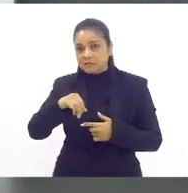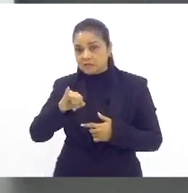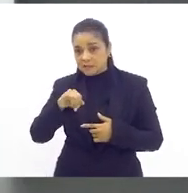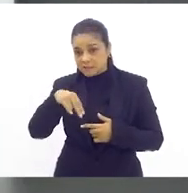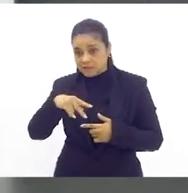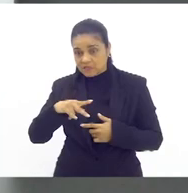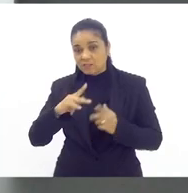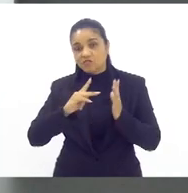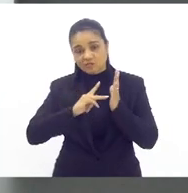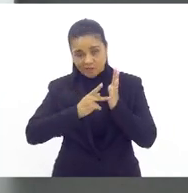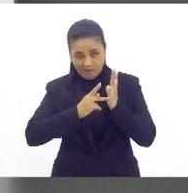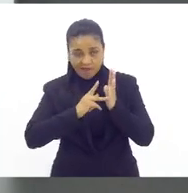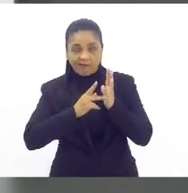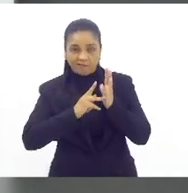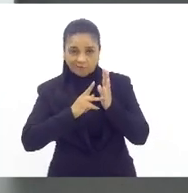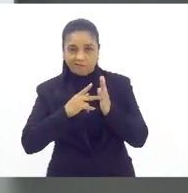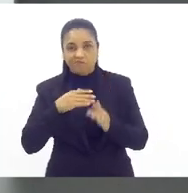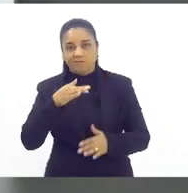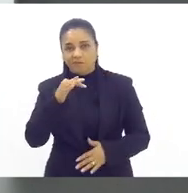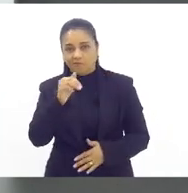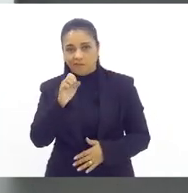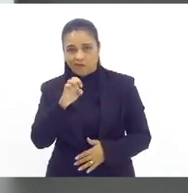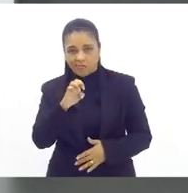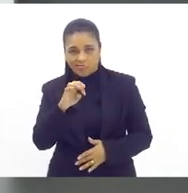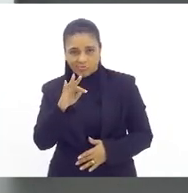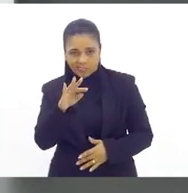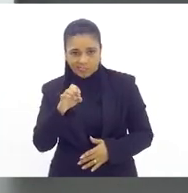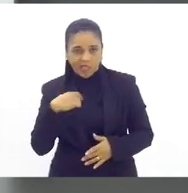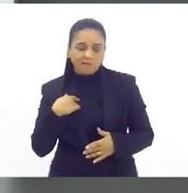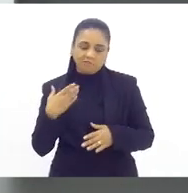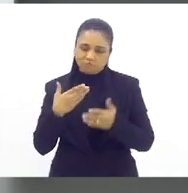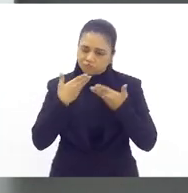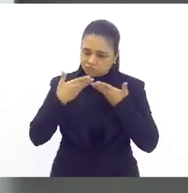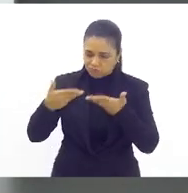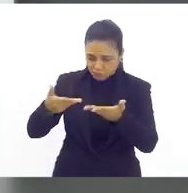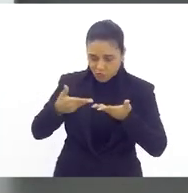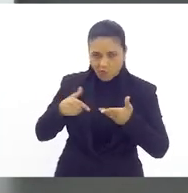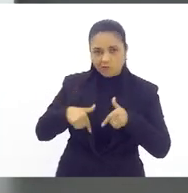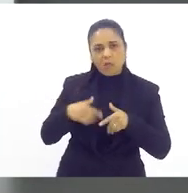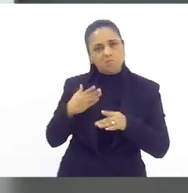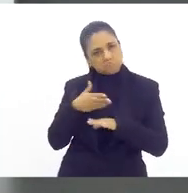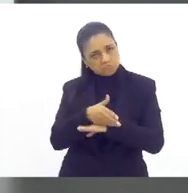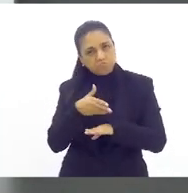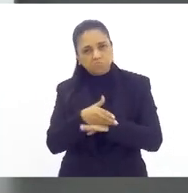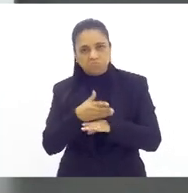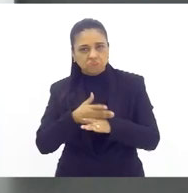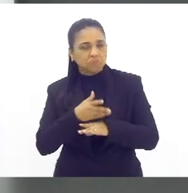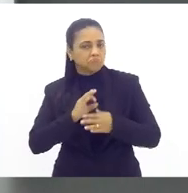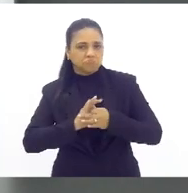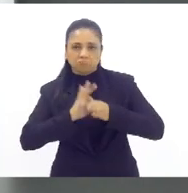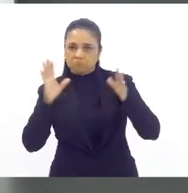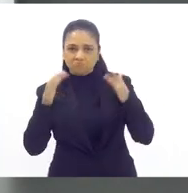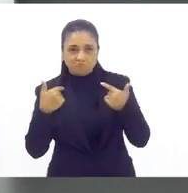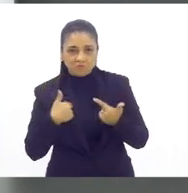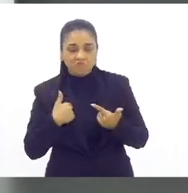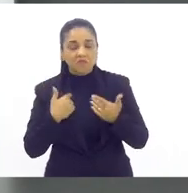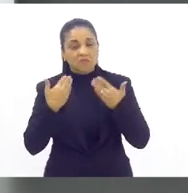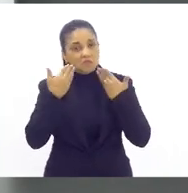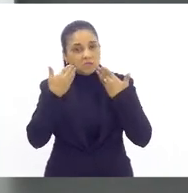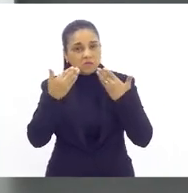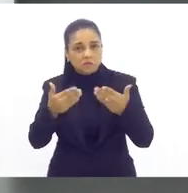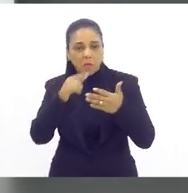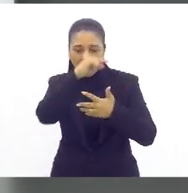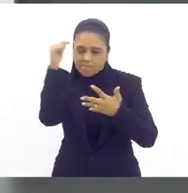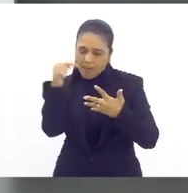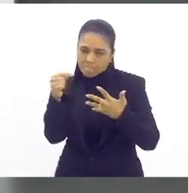que for convidada ela vai ela vai participar então é diante do que nós expomos